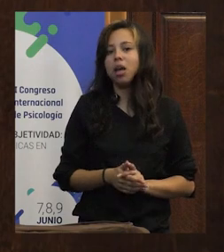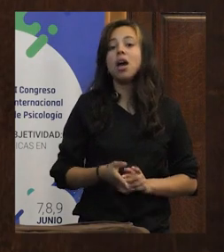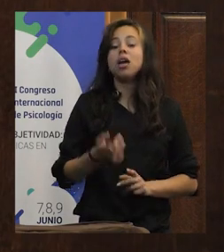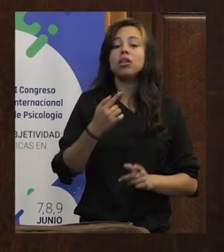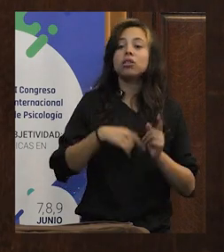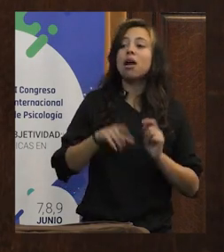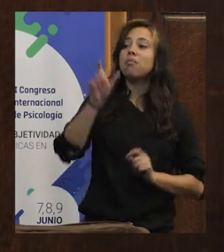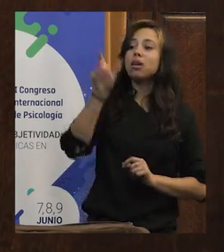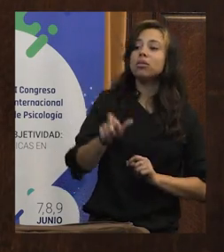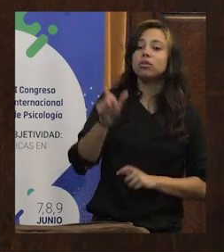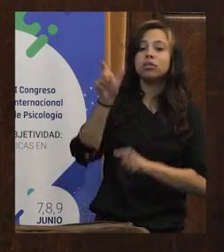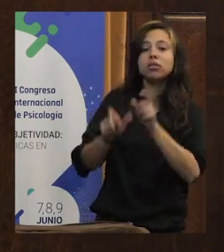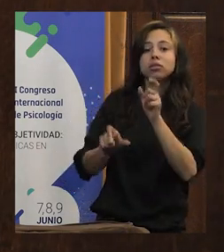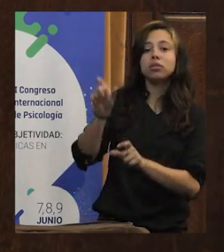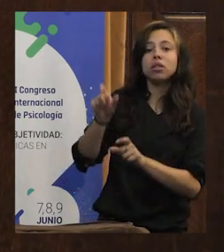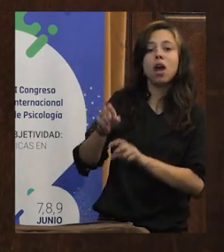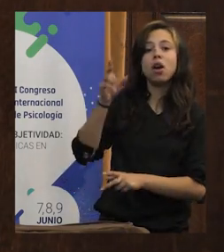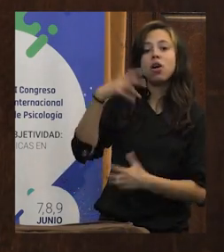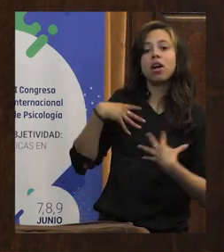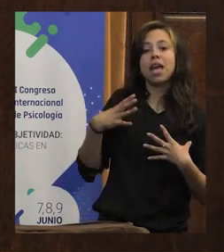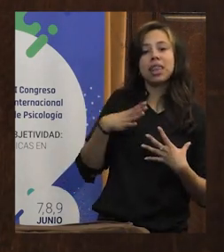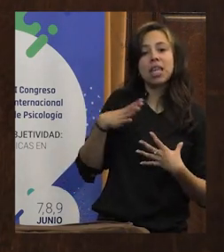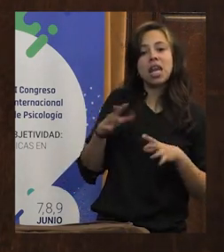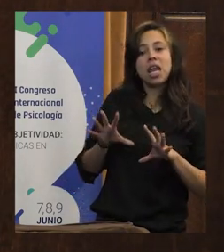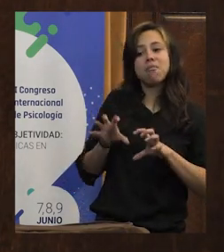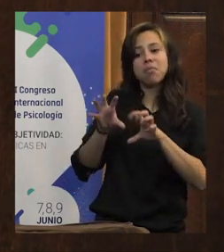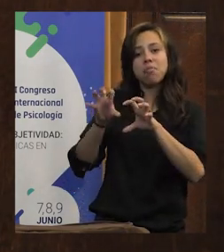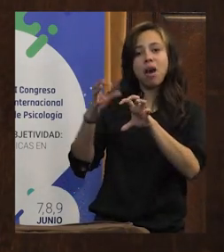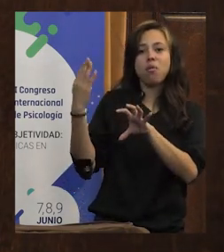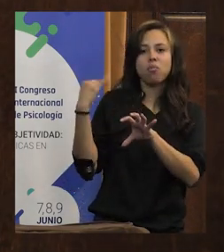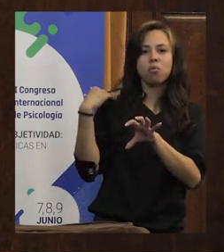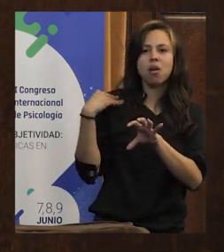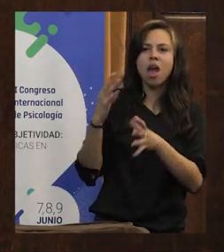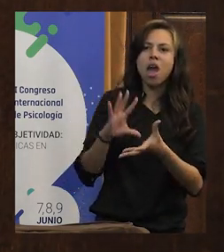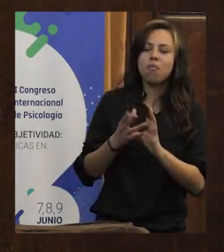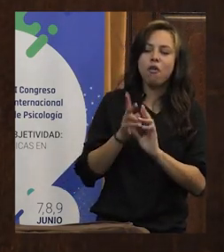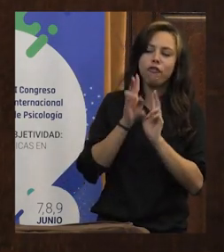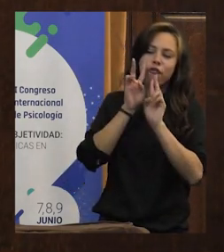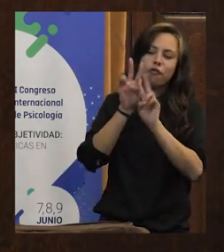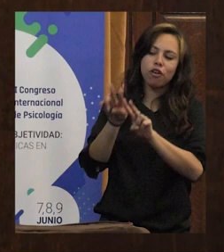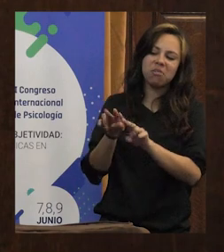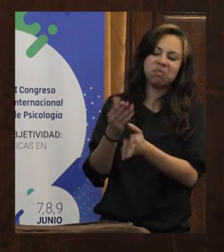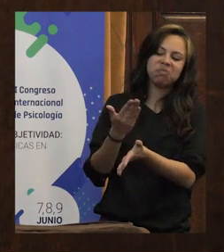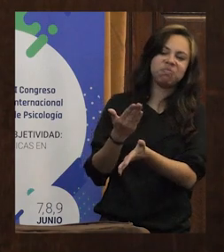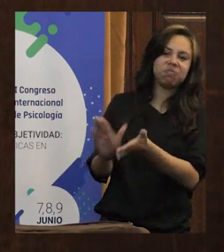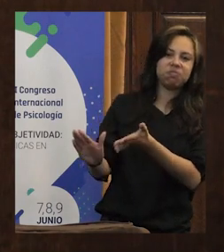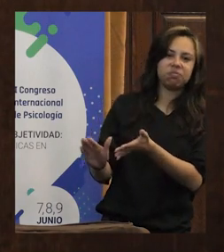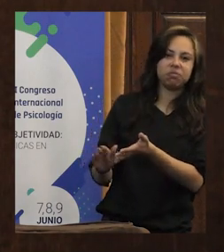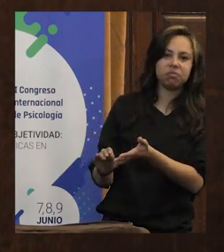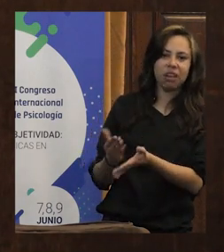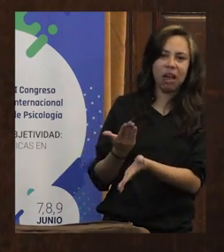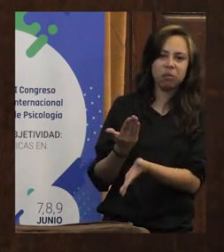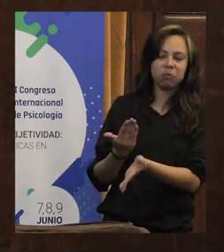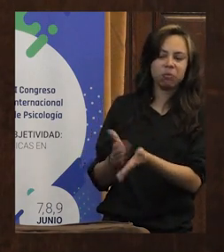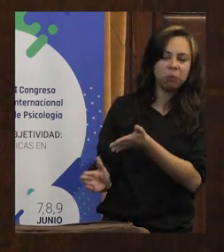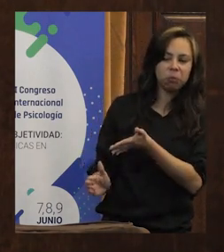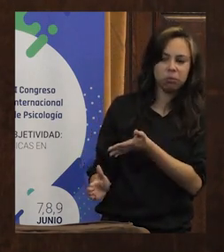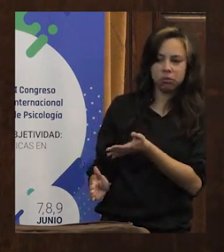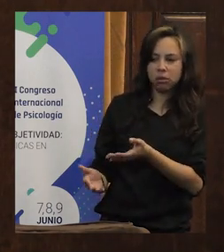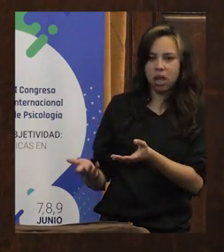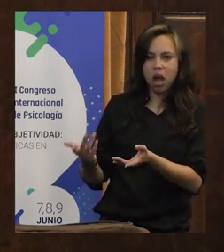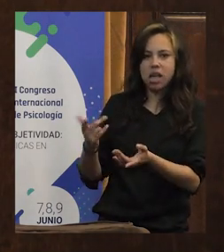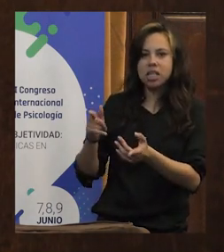pulmão sejam objeto de desprezo e sujeitos a um intenso processo